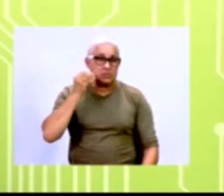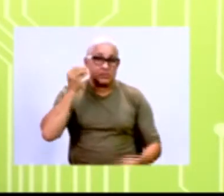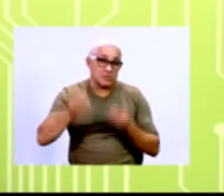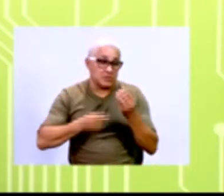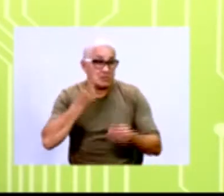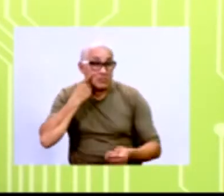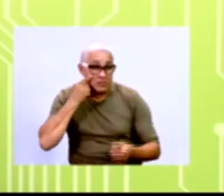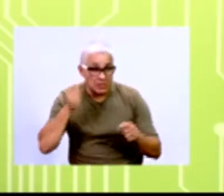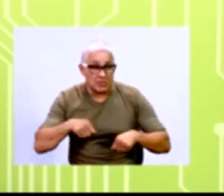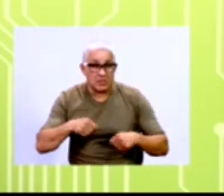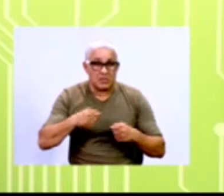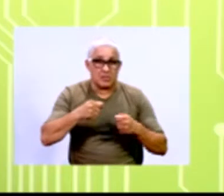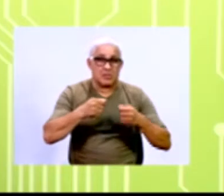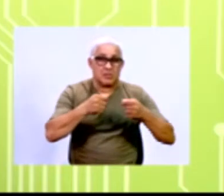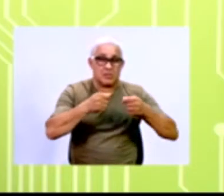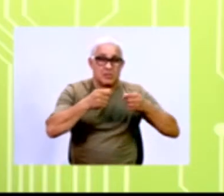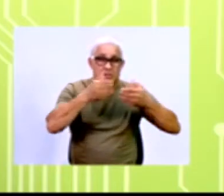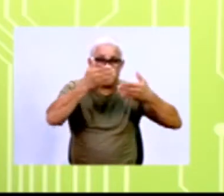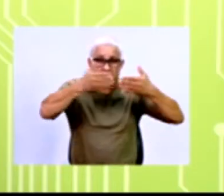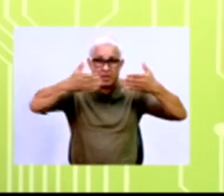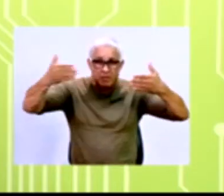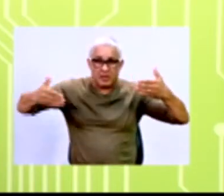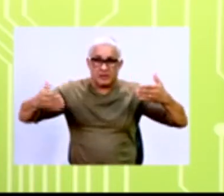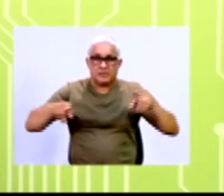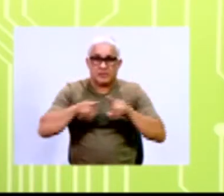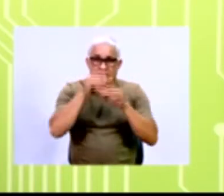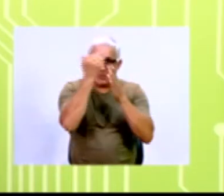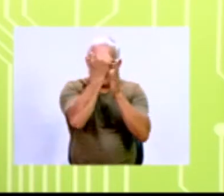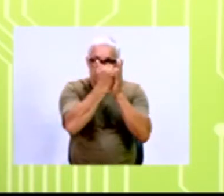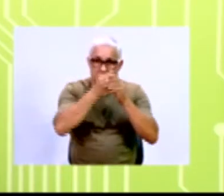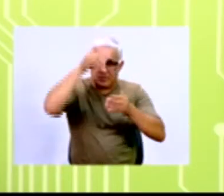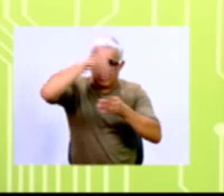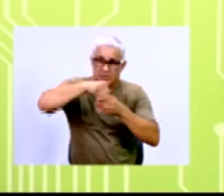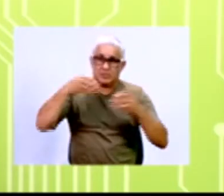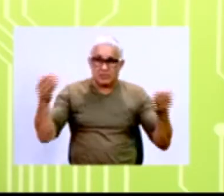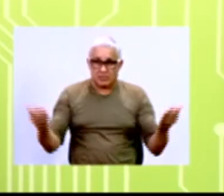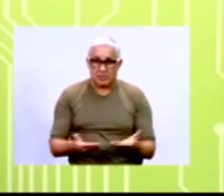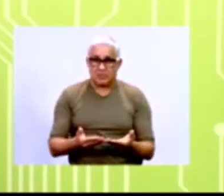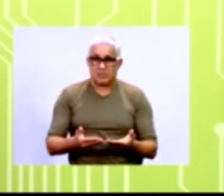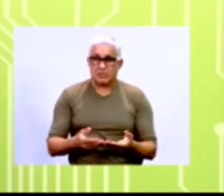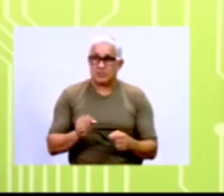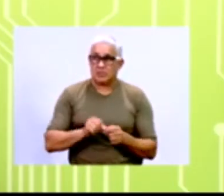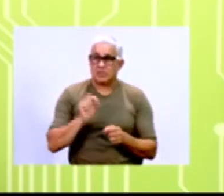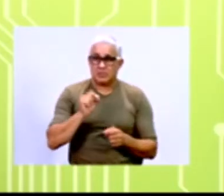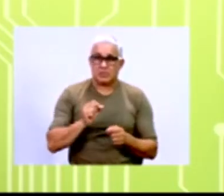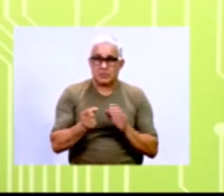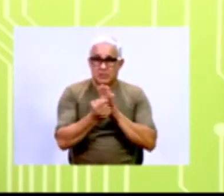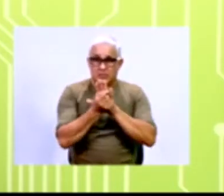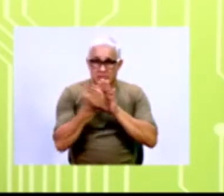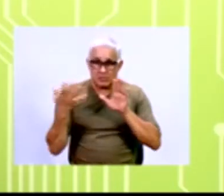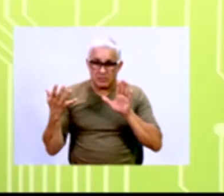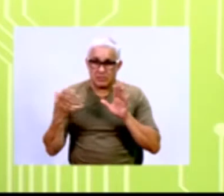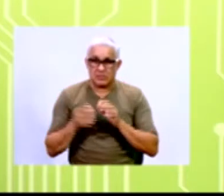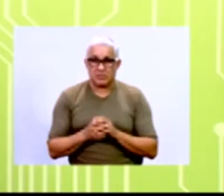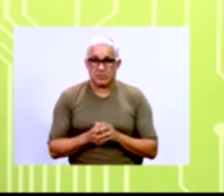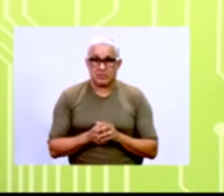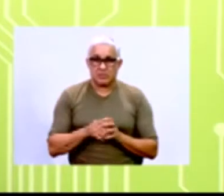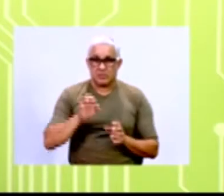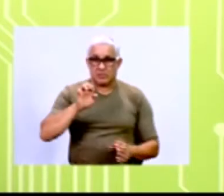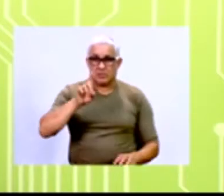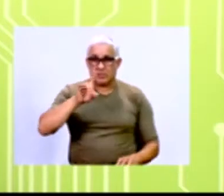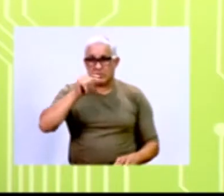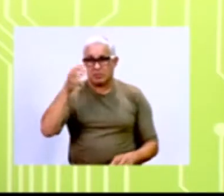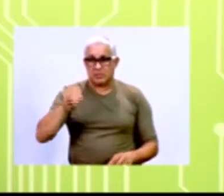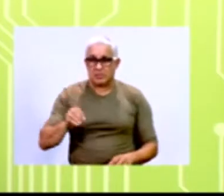os menus, as partes do programa, certo? E hoje nós vamos executar aqui uma aplicação de edição de